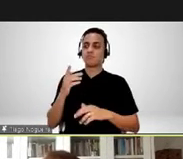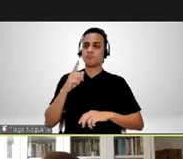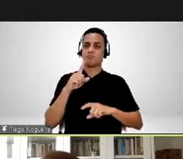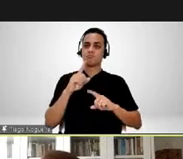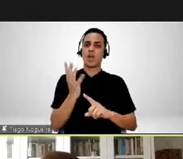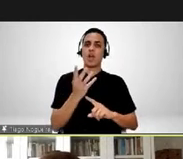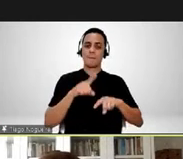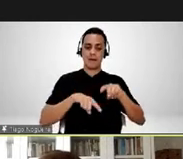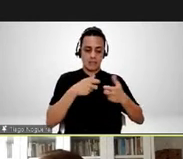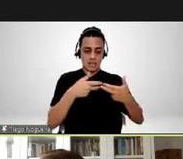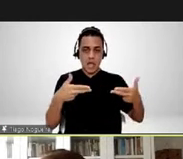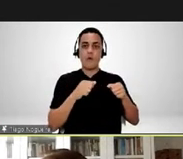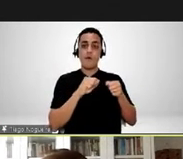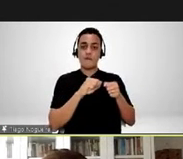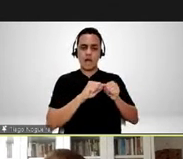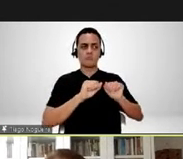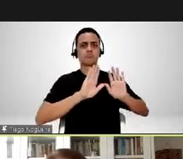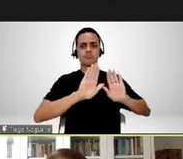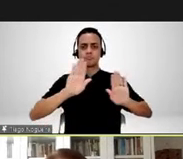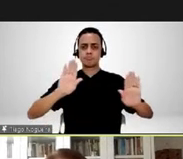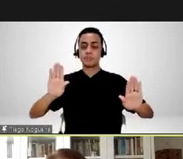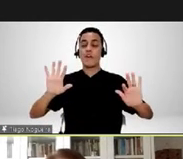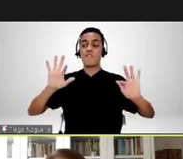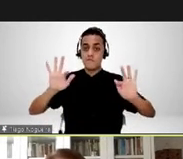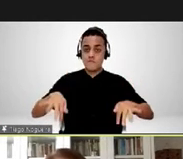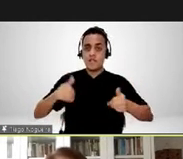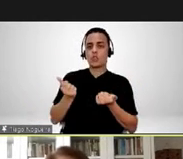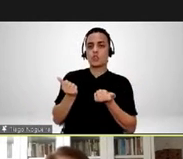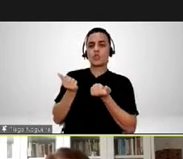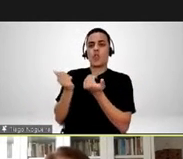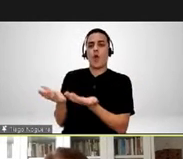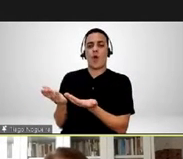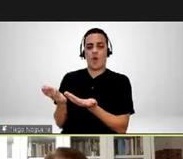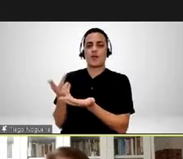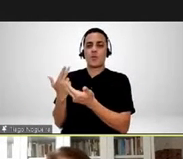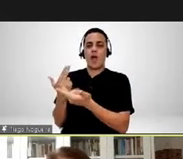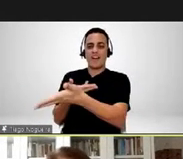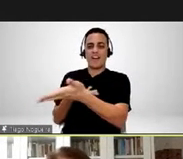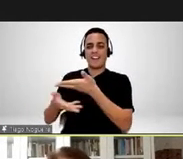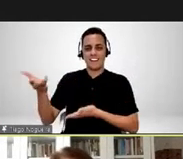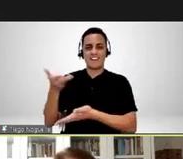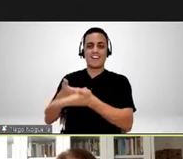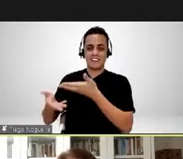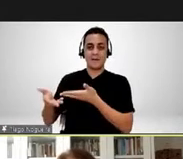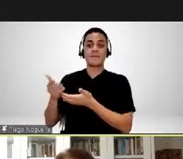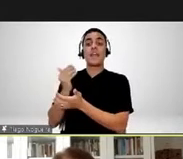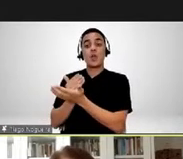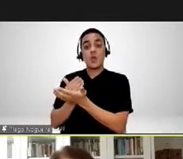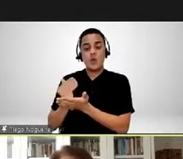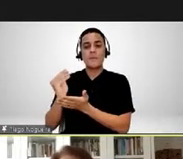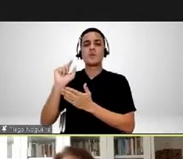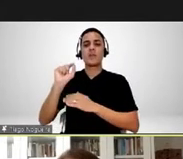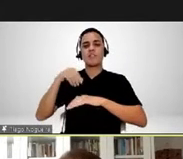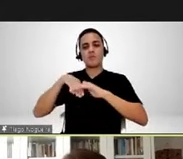à realização da exposição. E era assim que começou a ser formado esse